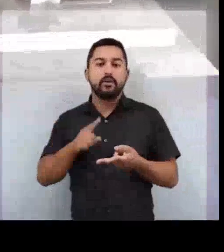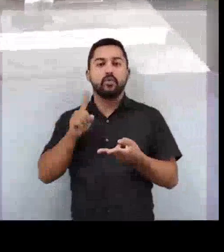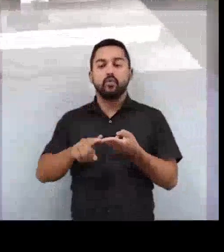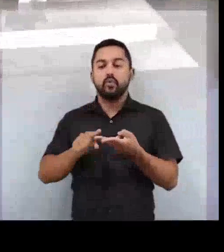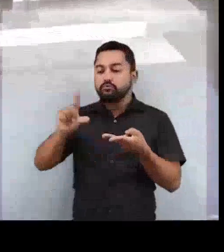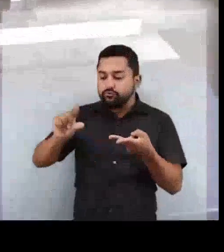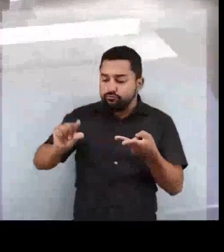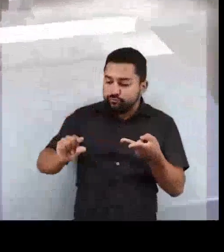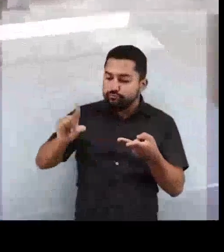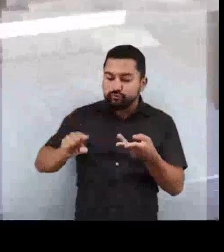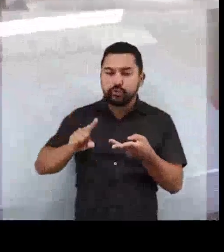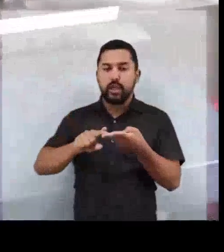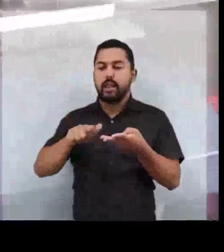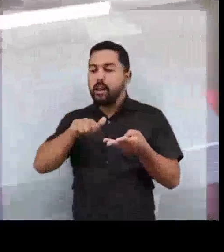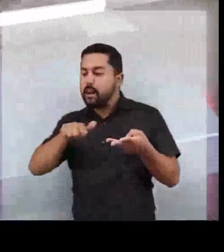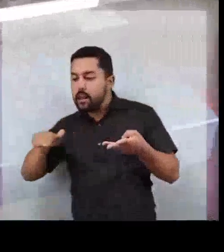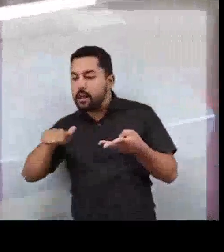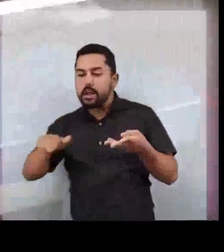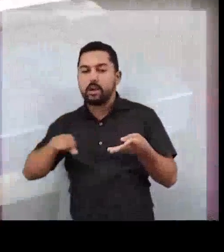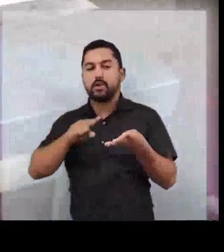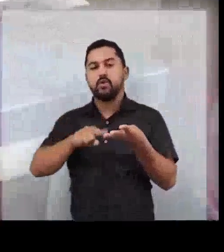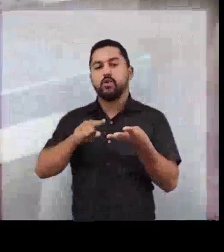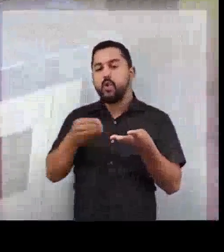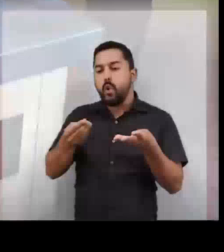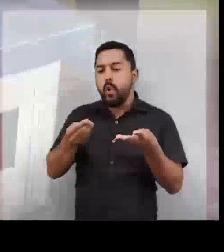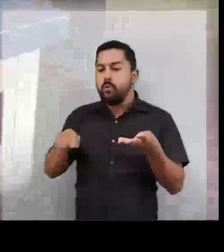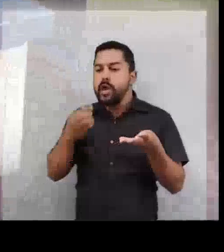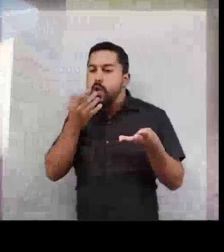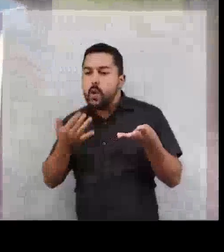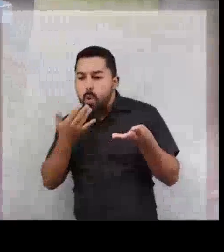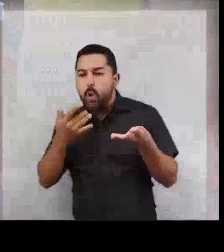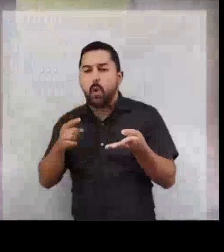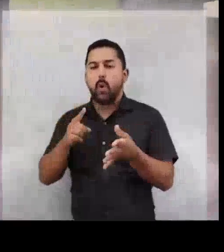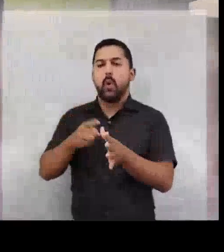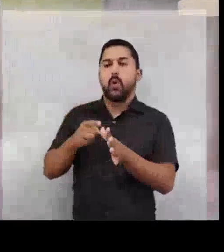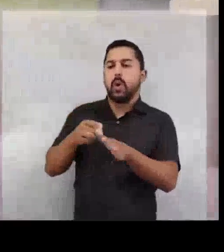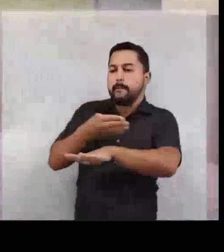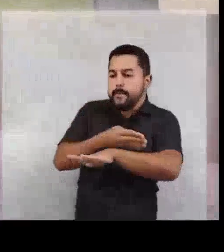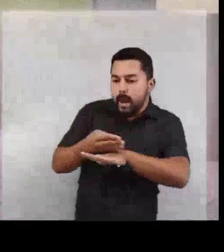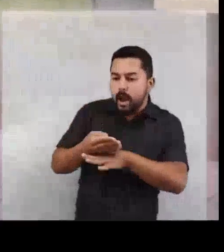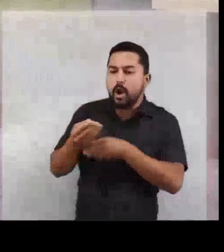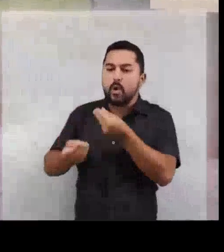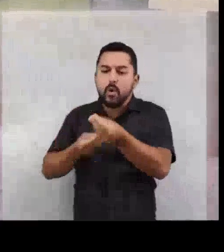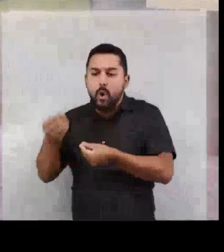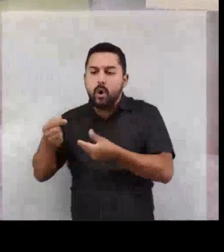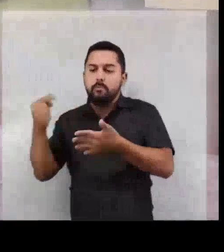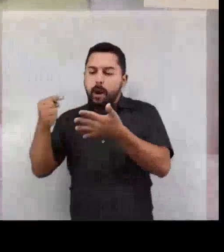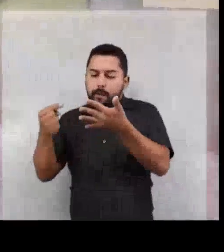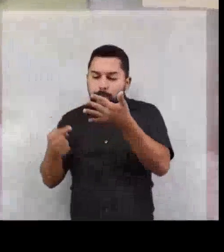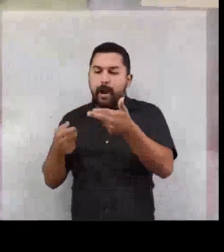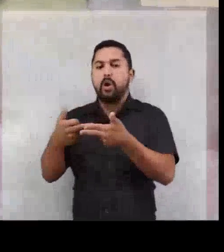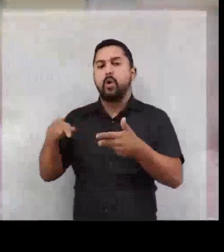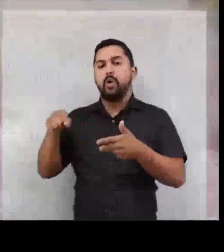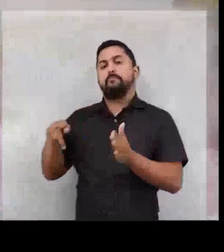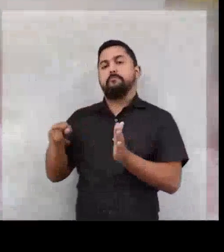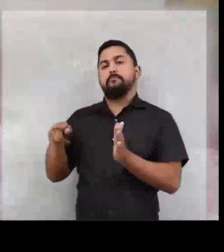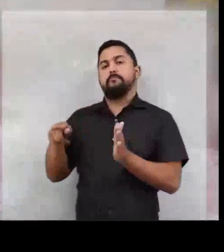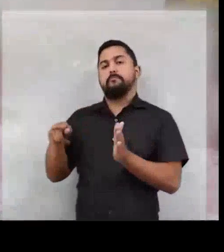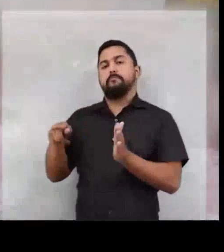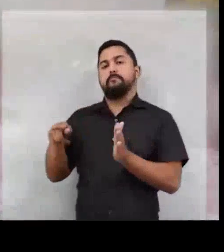gramatura, espessura, lisura, opacidade, brancura, alvura